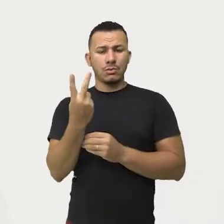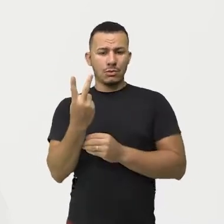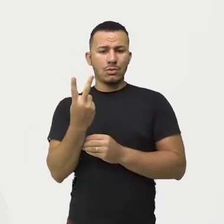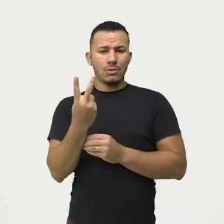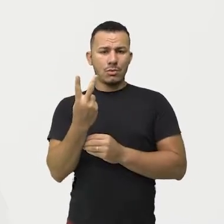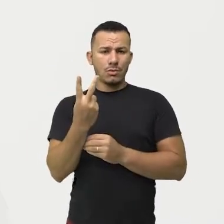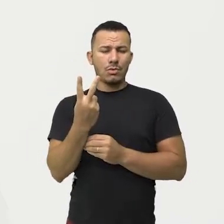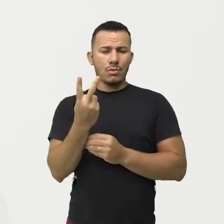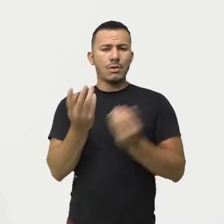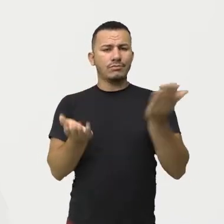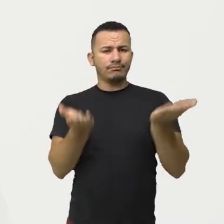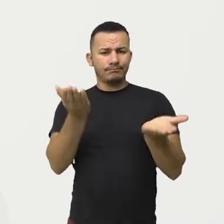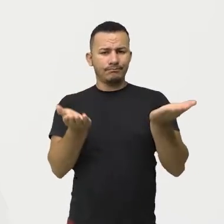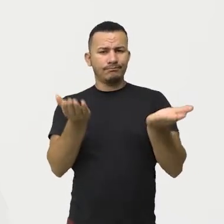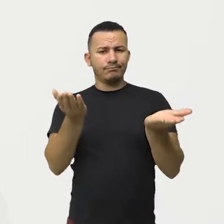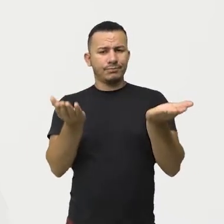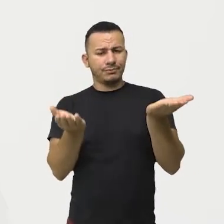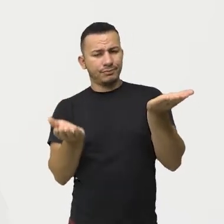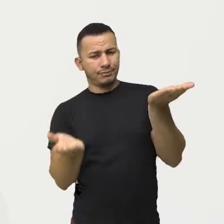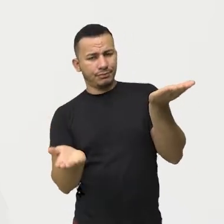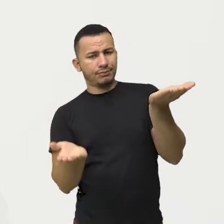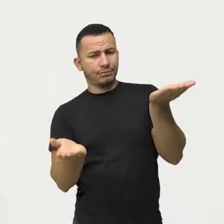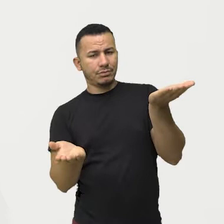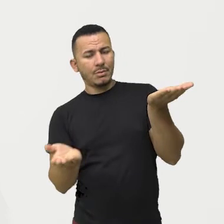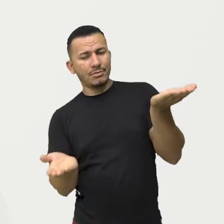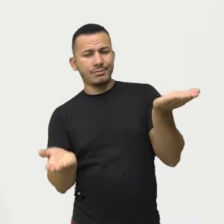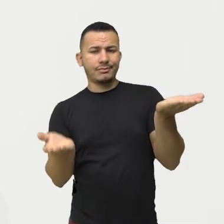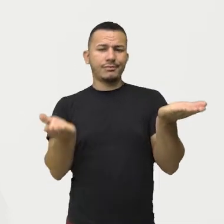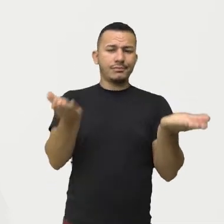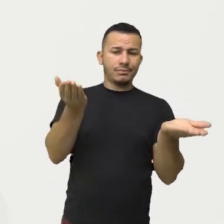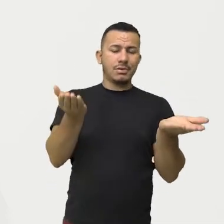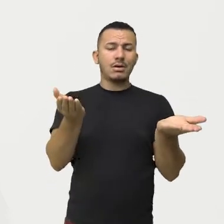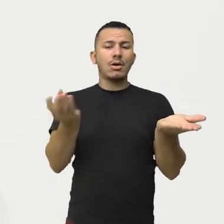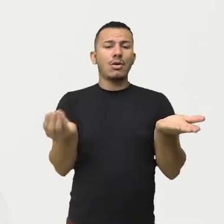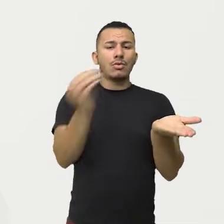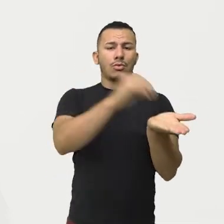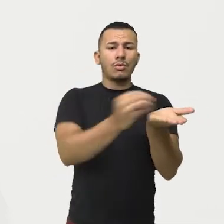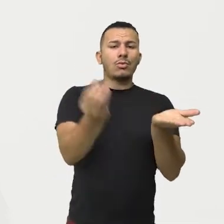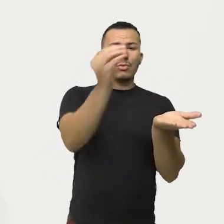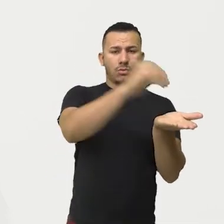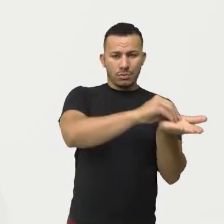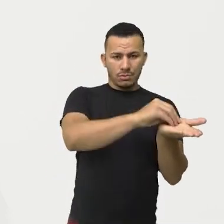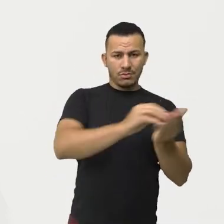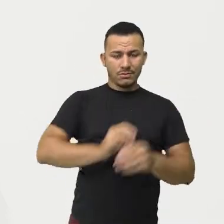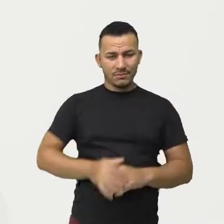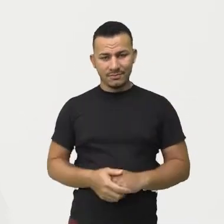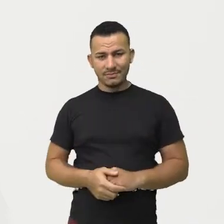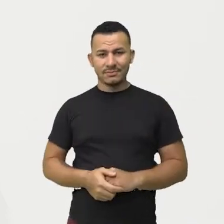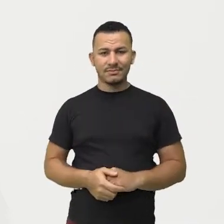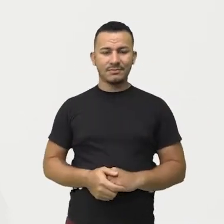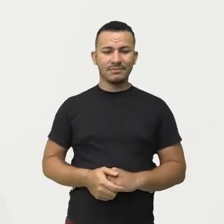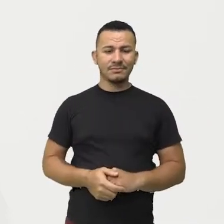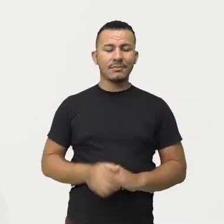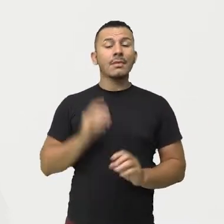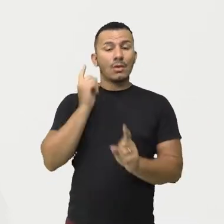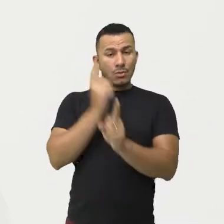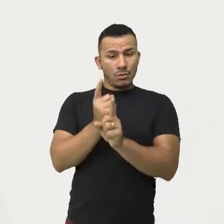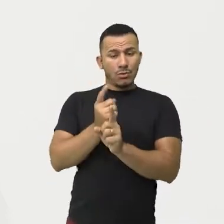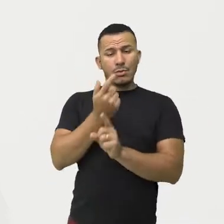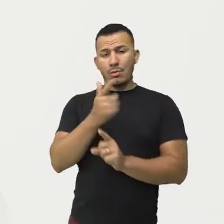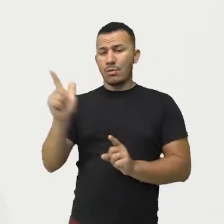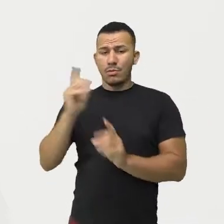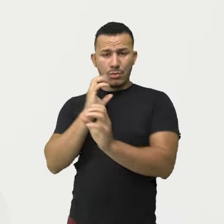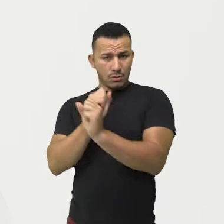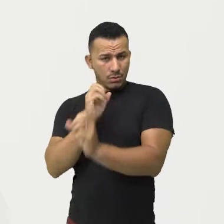lado esquerdo, desequilibrou, mas para equilibrar, foi colocado 2 do lado esquerdo. Encontramos, então,